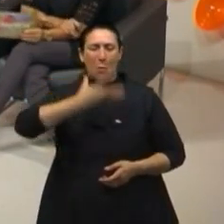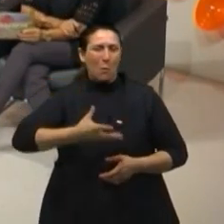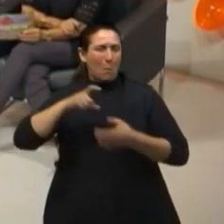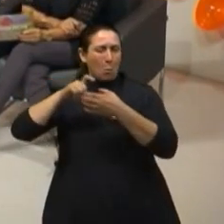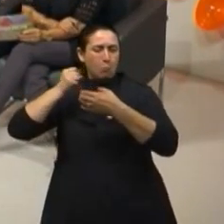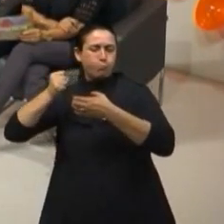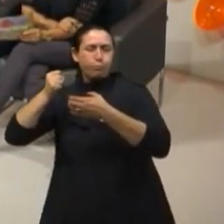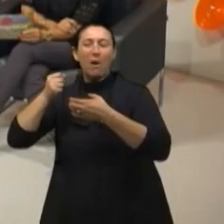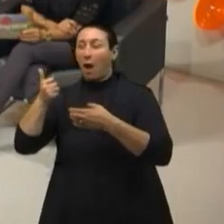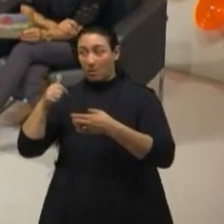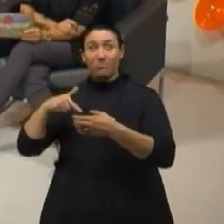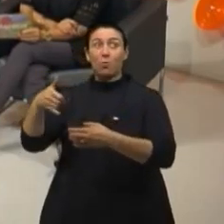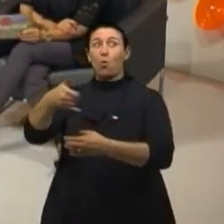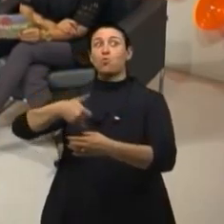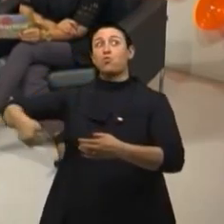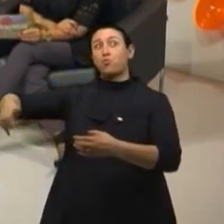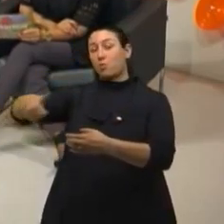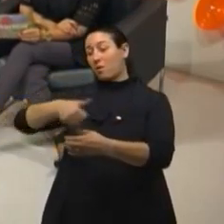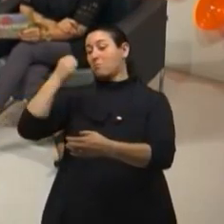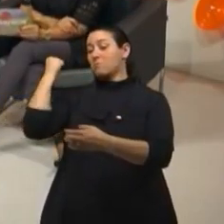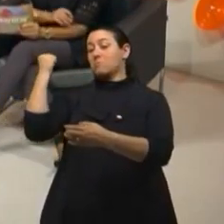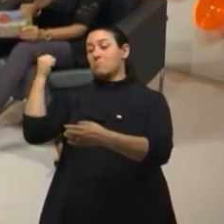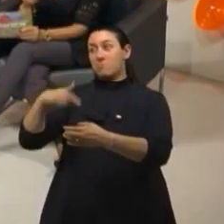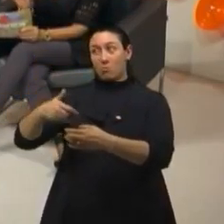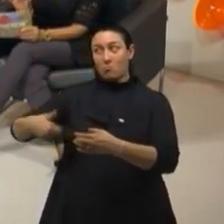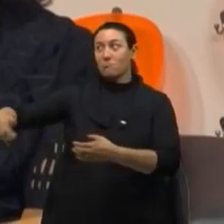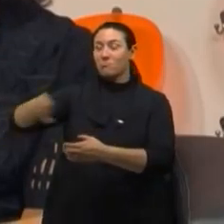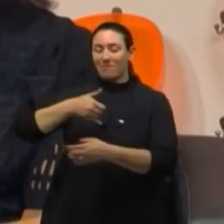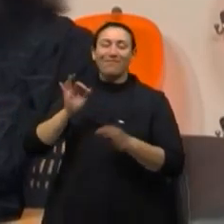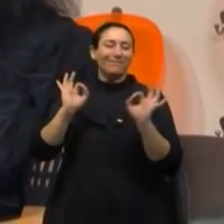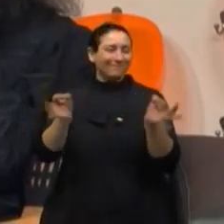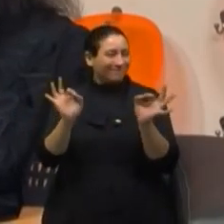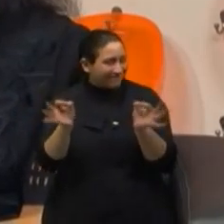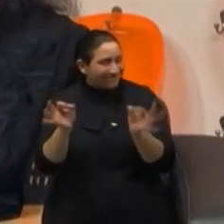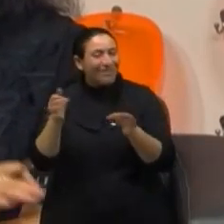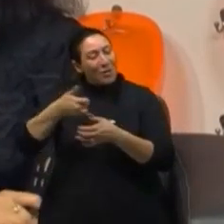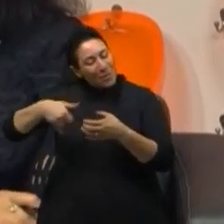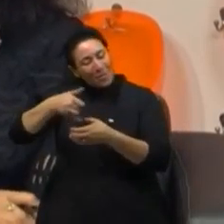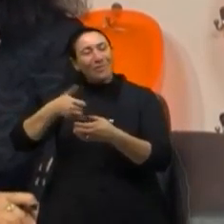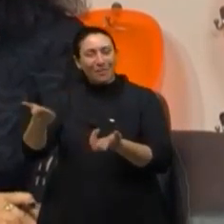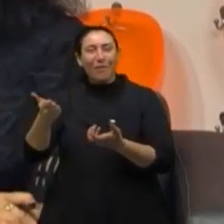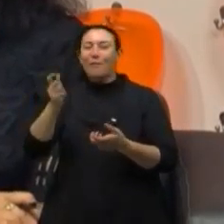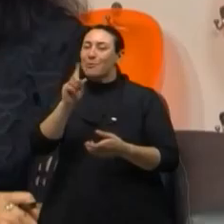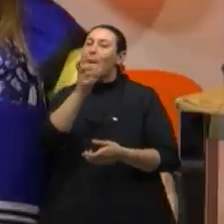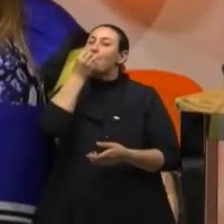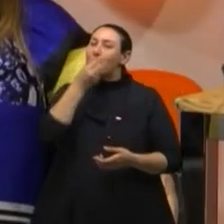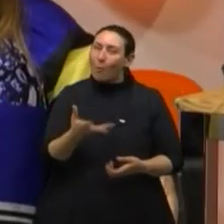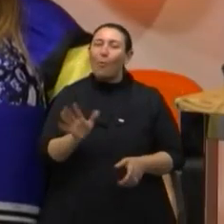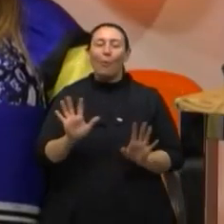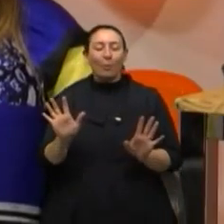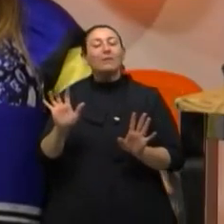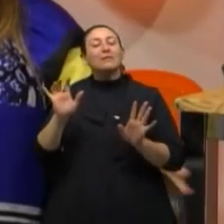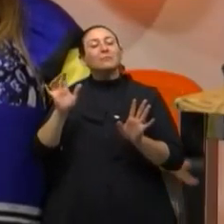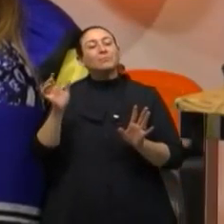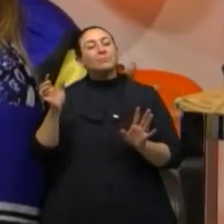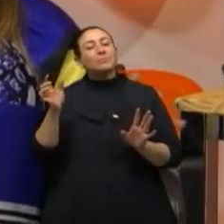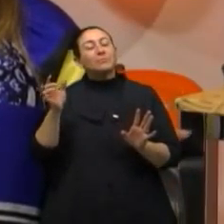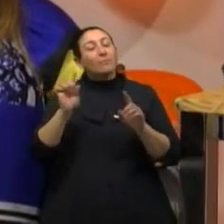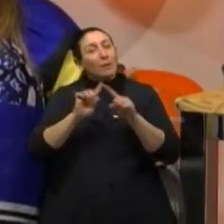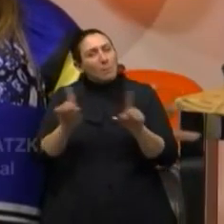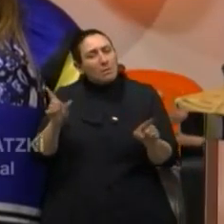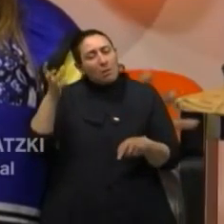bom colesterol porque é gordura animal é com todo o humor que a gente possa ter não é bom pro organismo não é bom então é a o